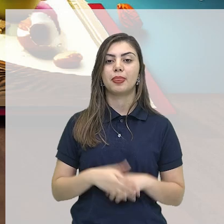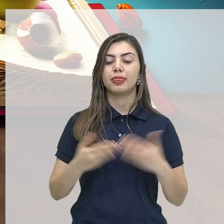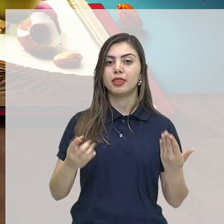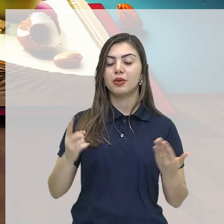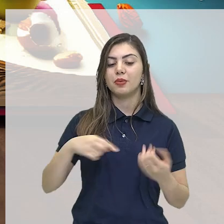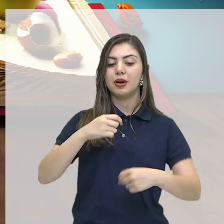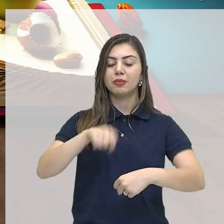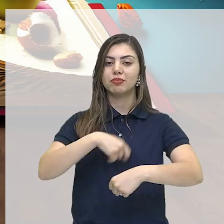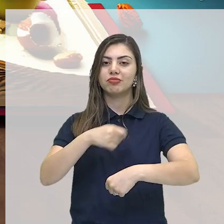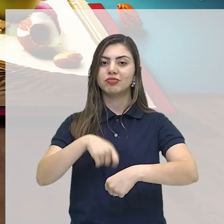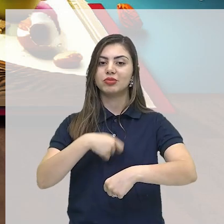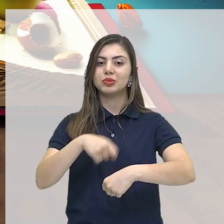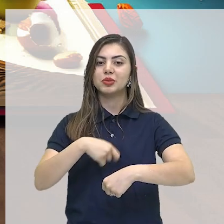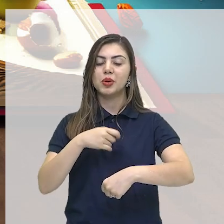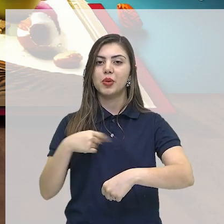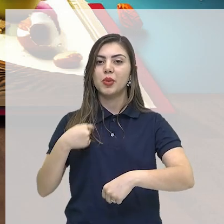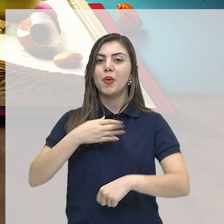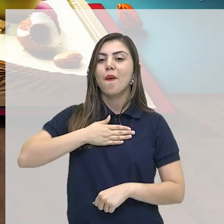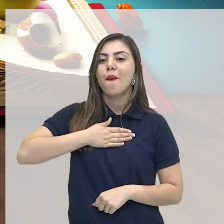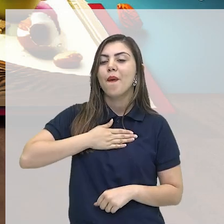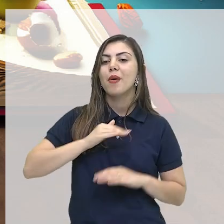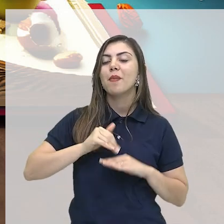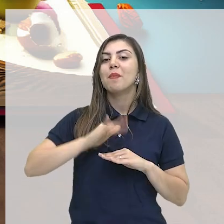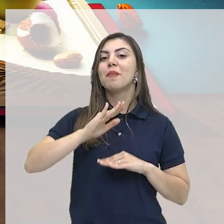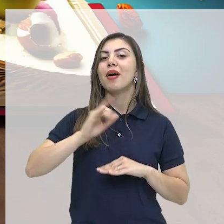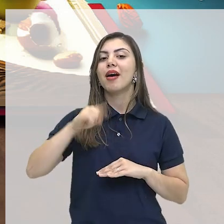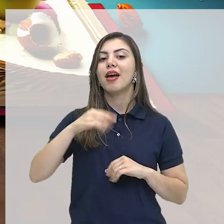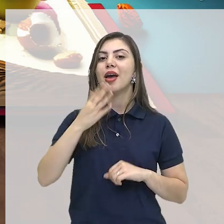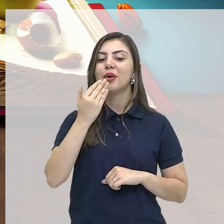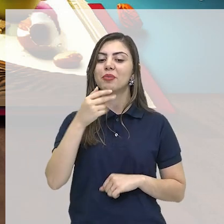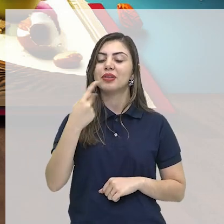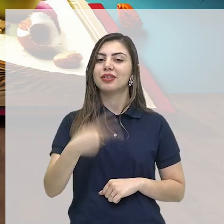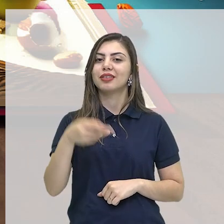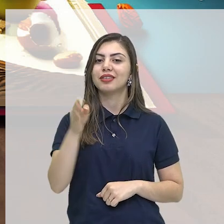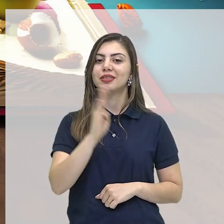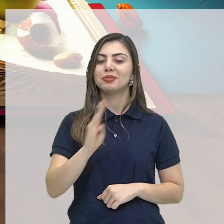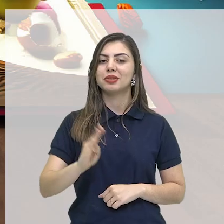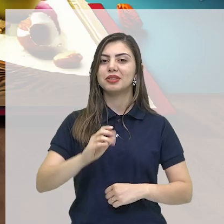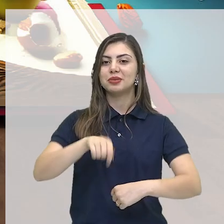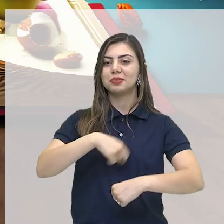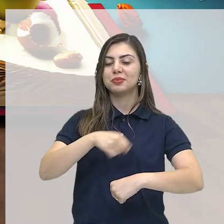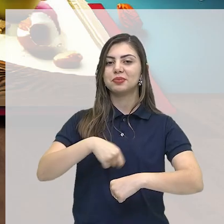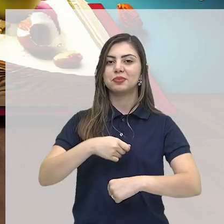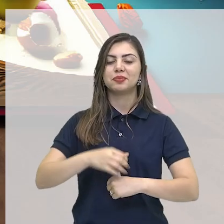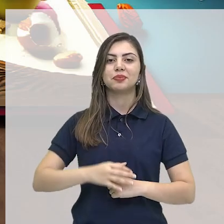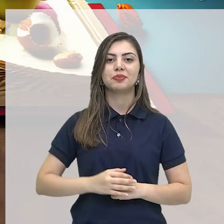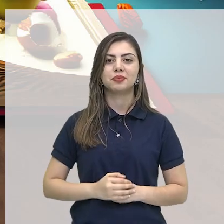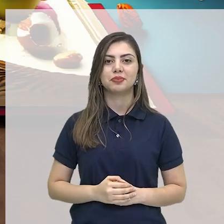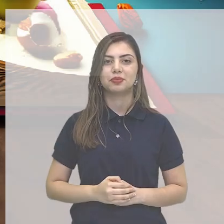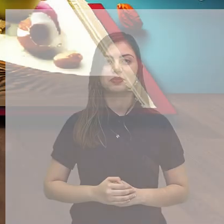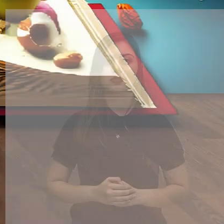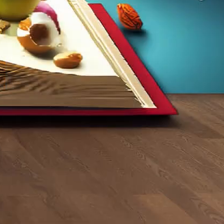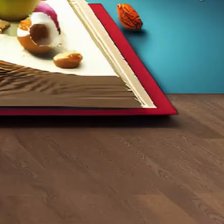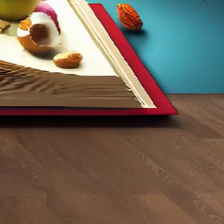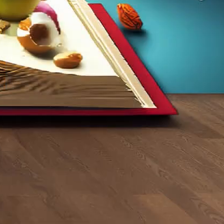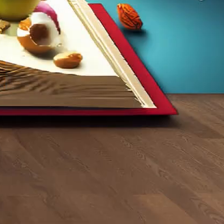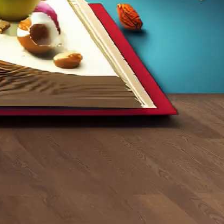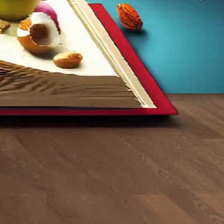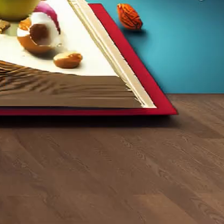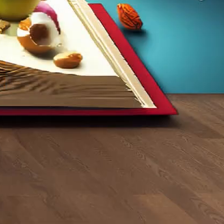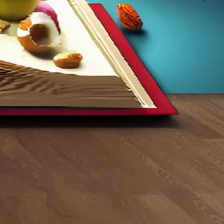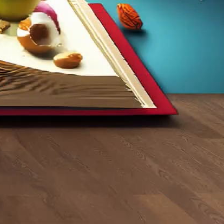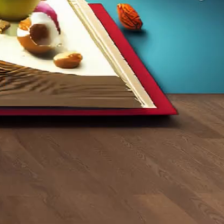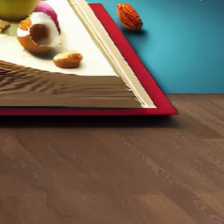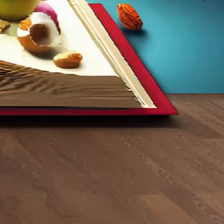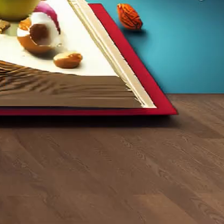no momento da mistura que gostamos, a culinária brasileira. Isso mesmo, né? A culinária brasileira ela é um